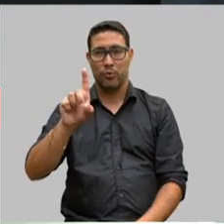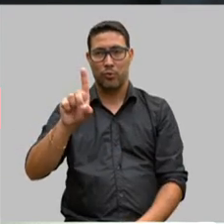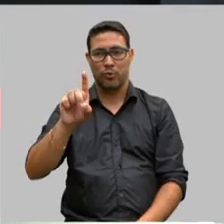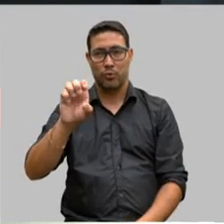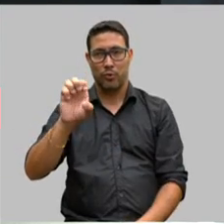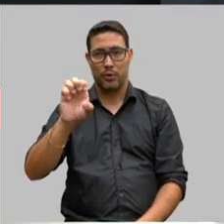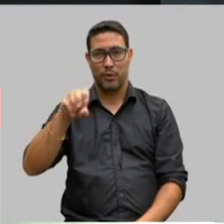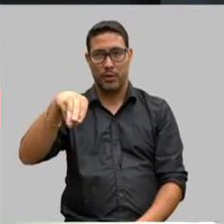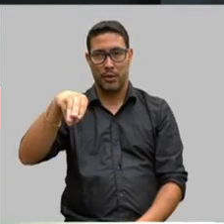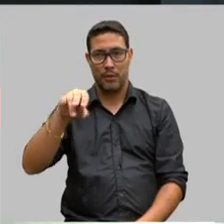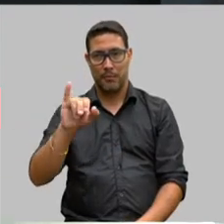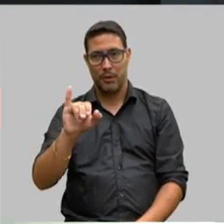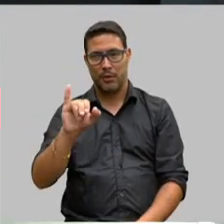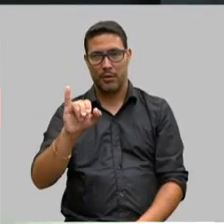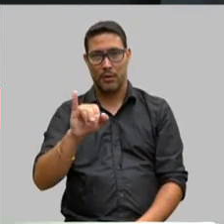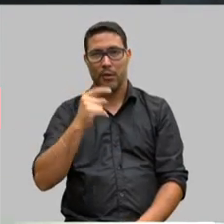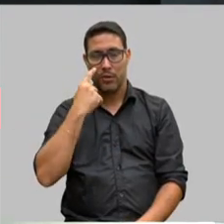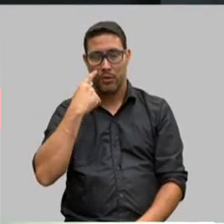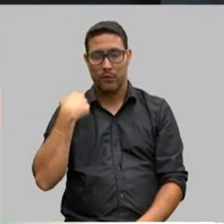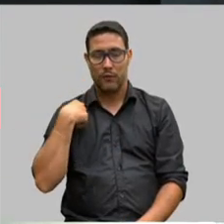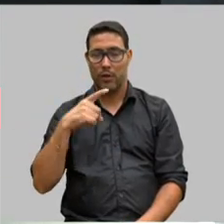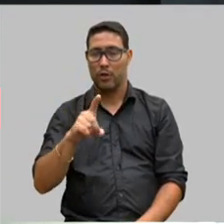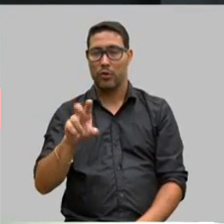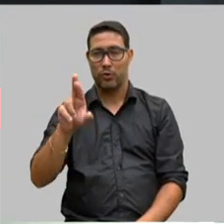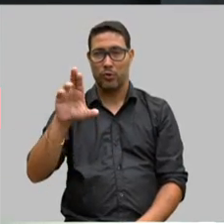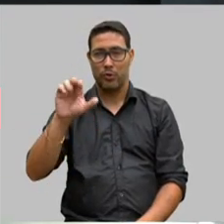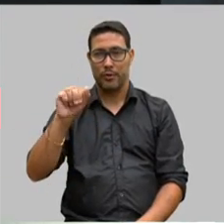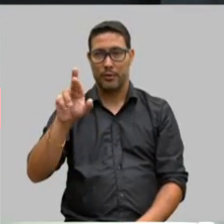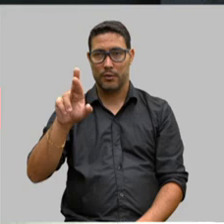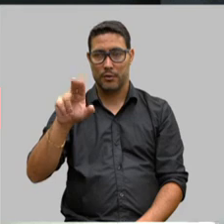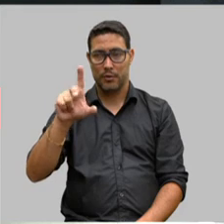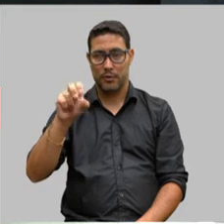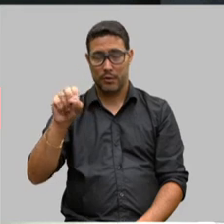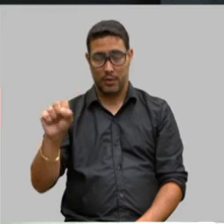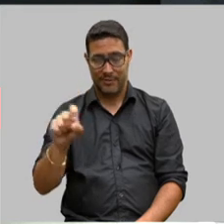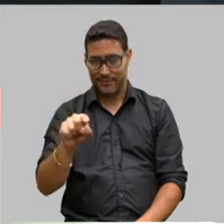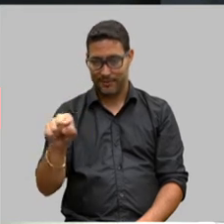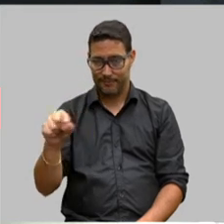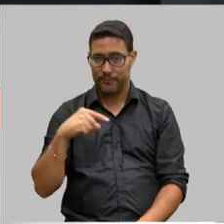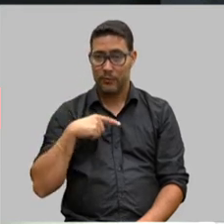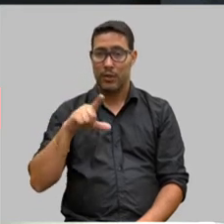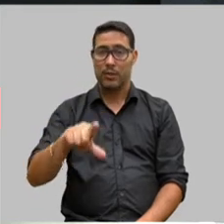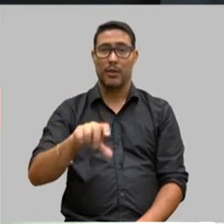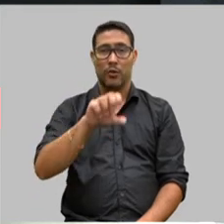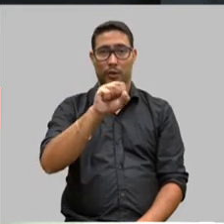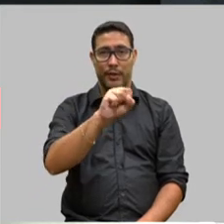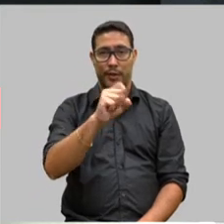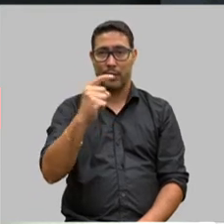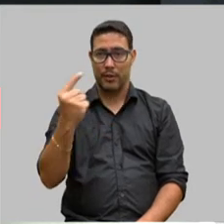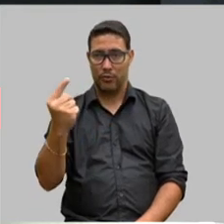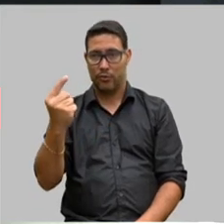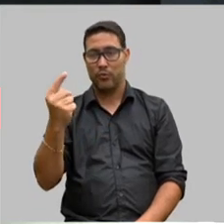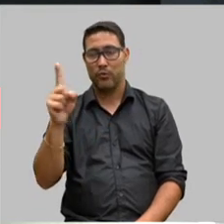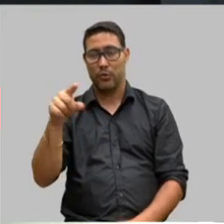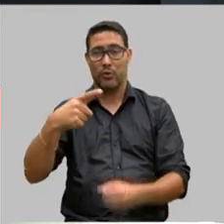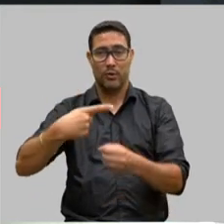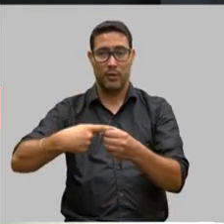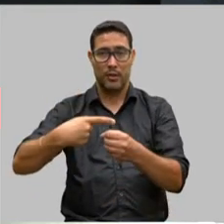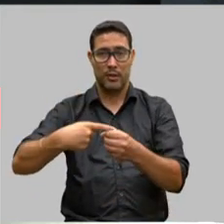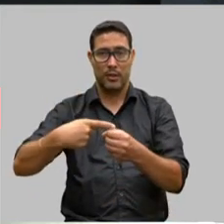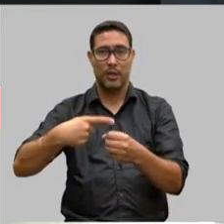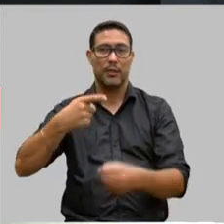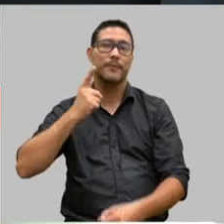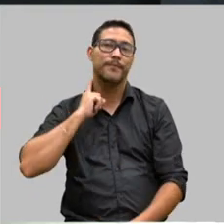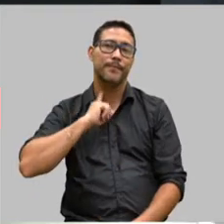doutor Carlos, teve essa inclusão. Desses 84, 81 foram municípios mineiros.